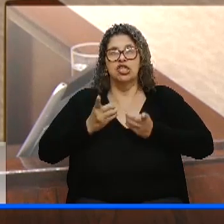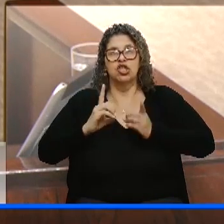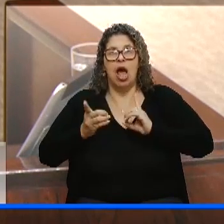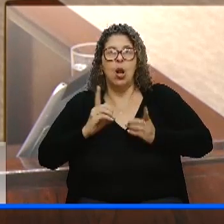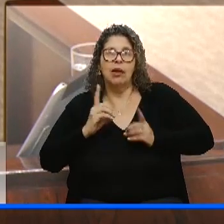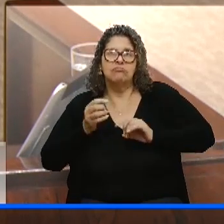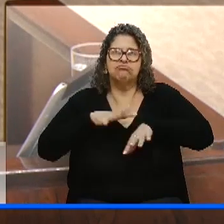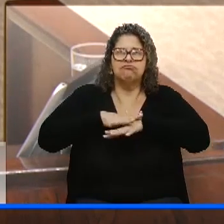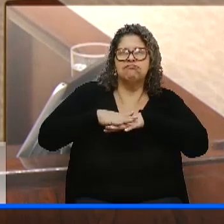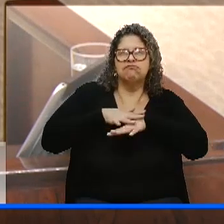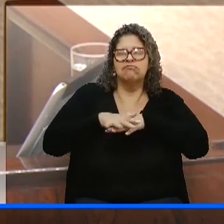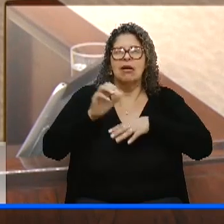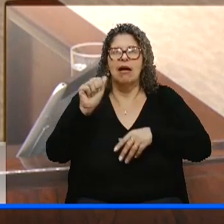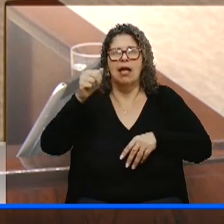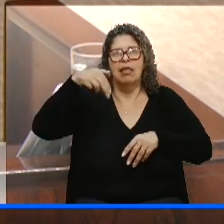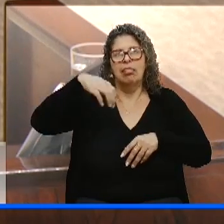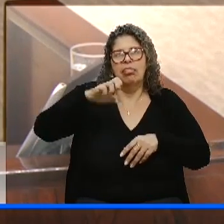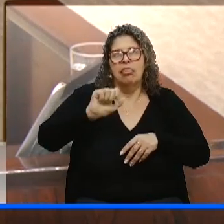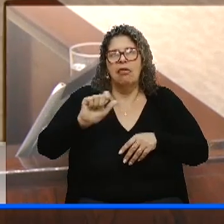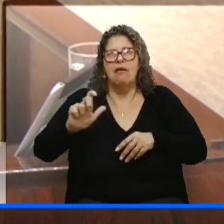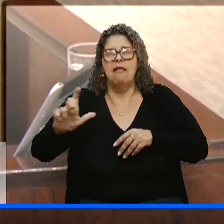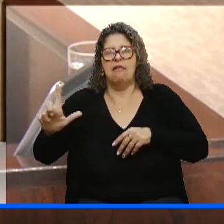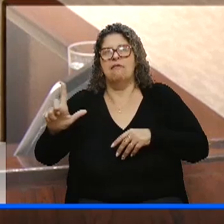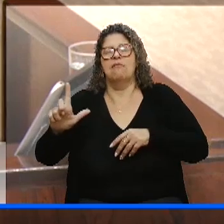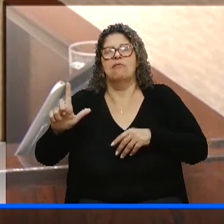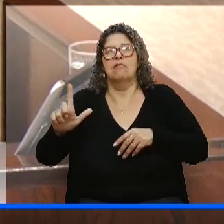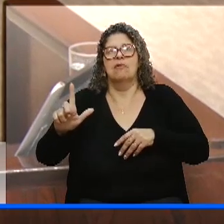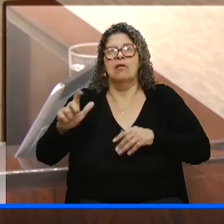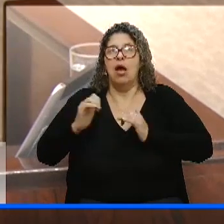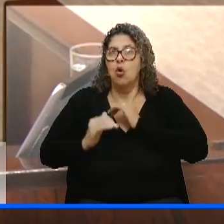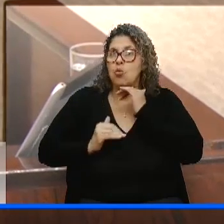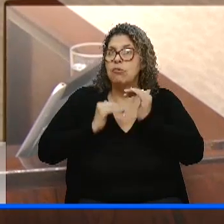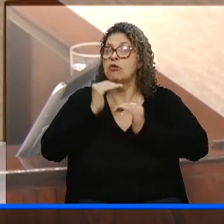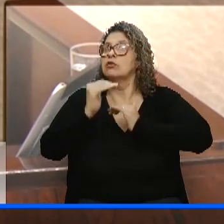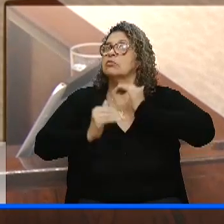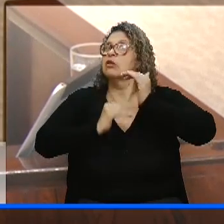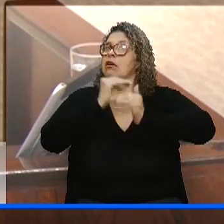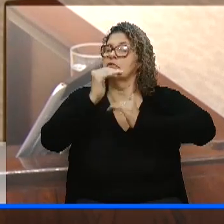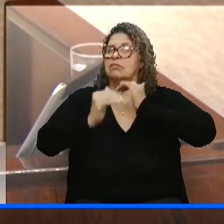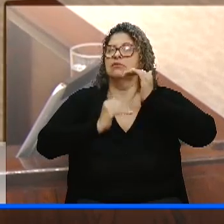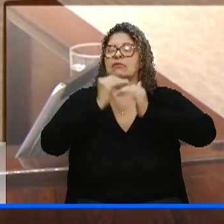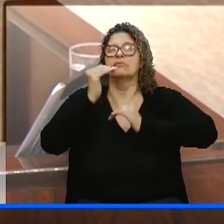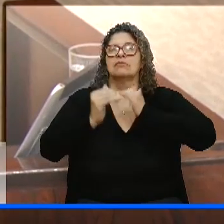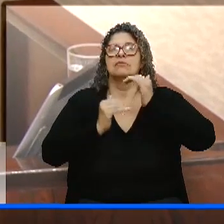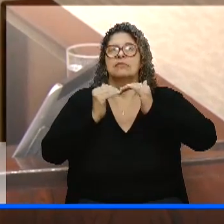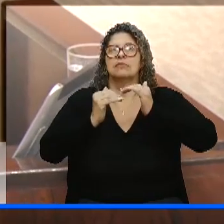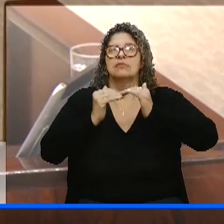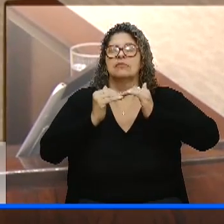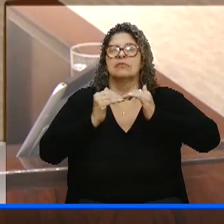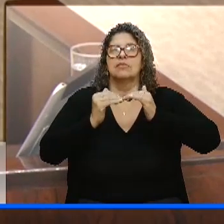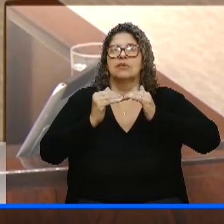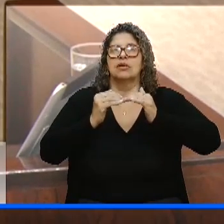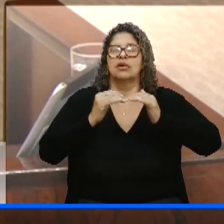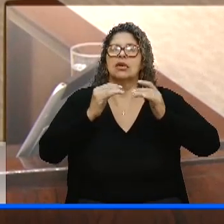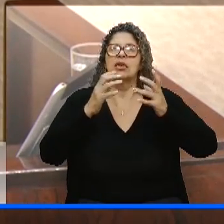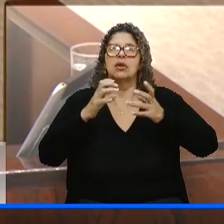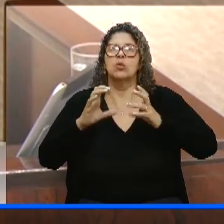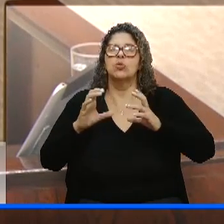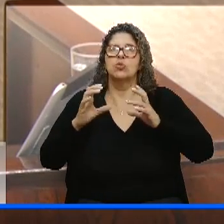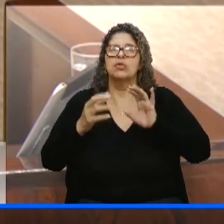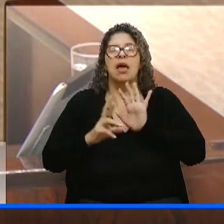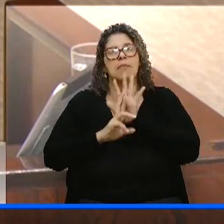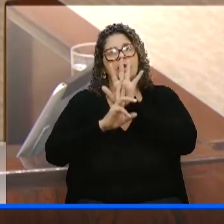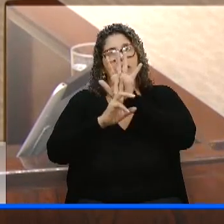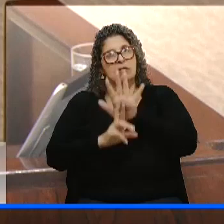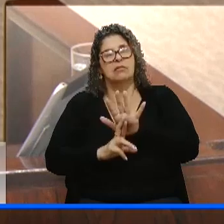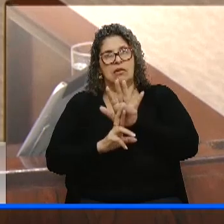aberto um processo esse processo é importante que os representantes do setor empreendedores